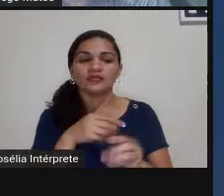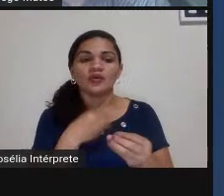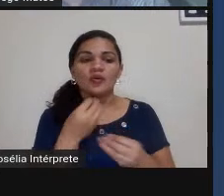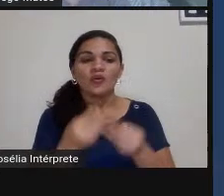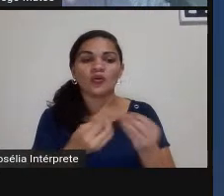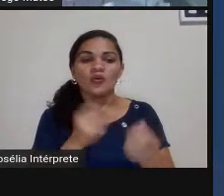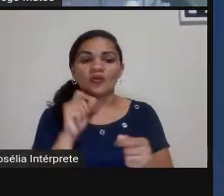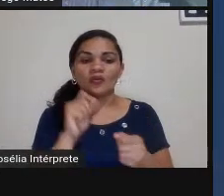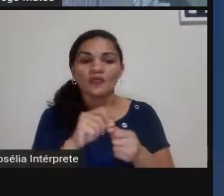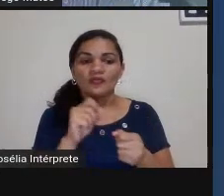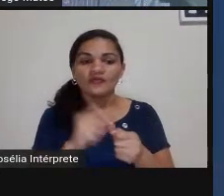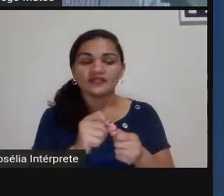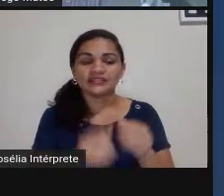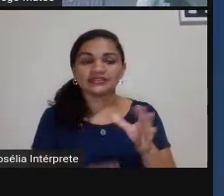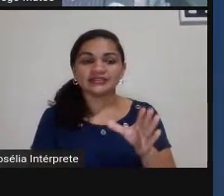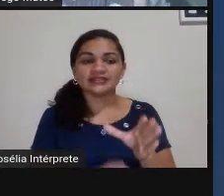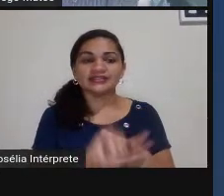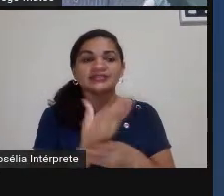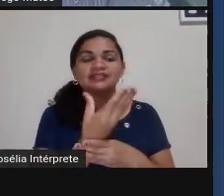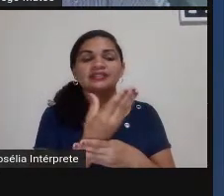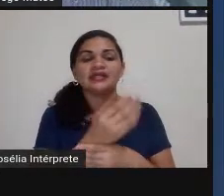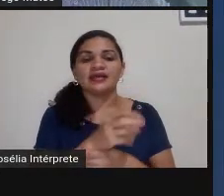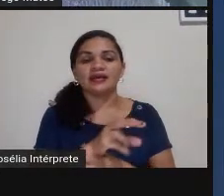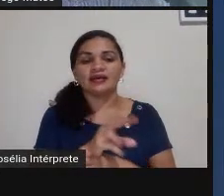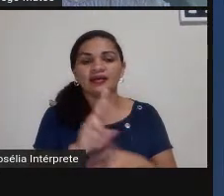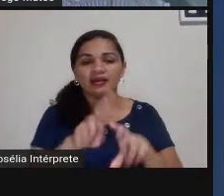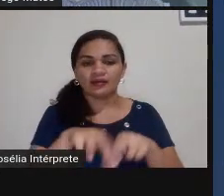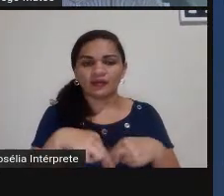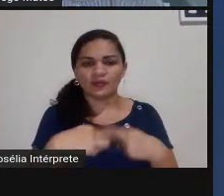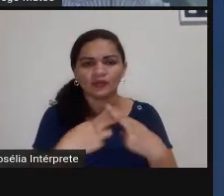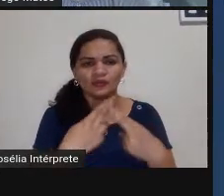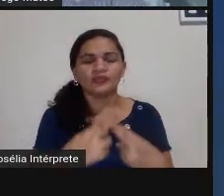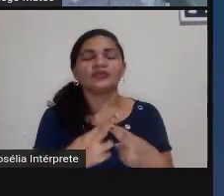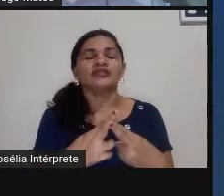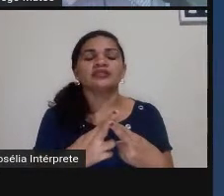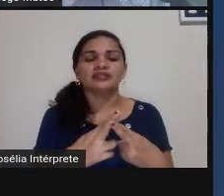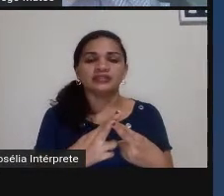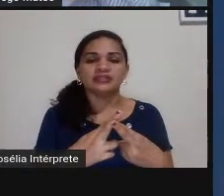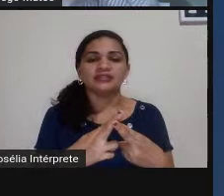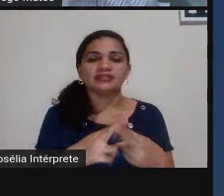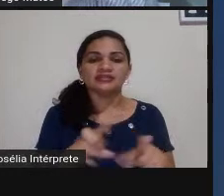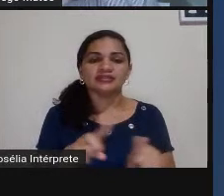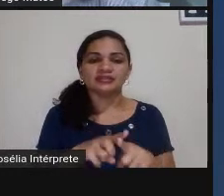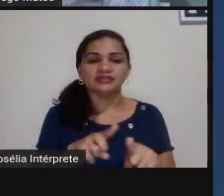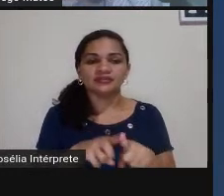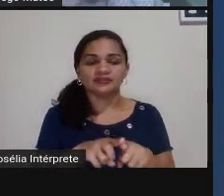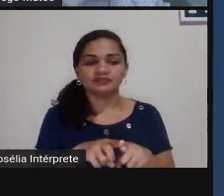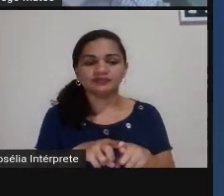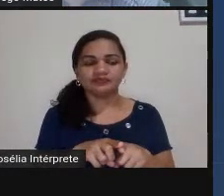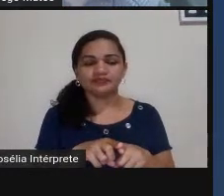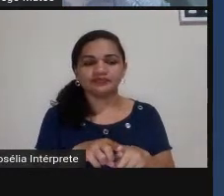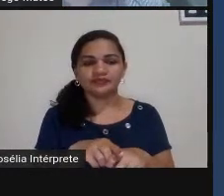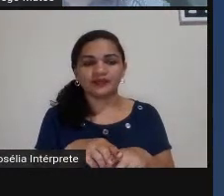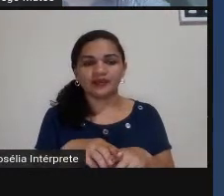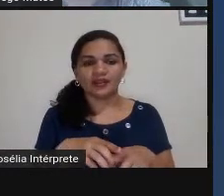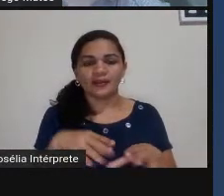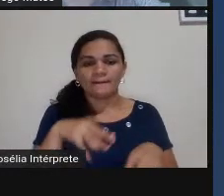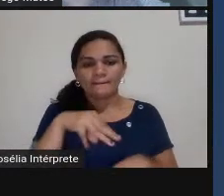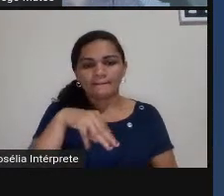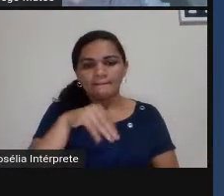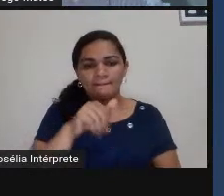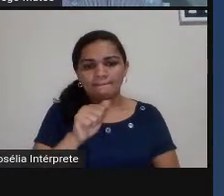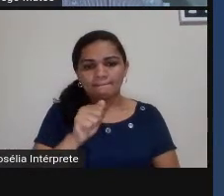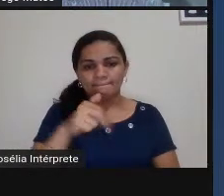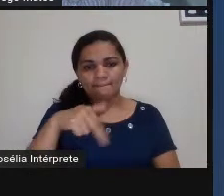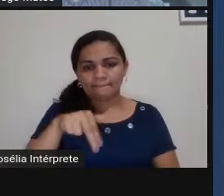de resíduos E aí a gente está falando de um rotor eu acho que de uma máquina de lavar de uma de uma lavadora